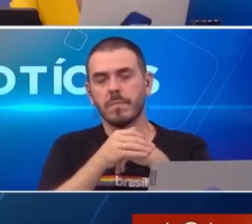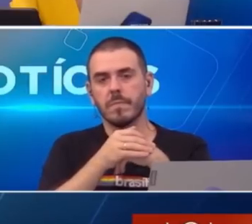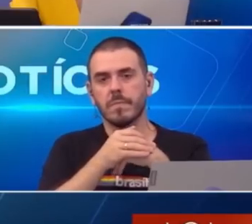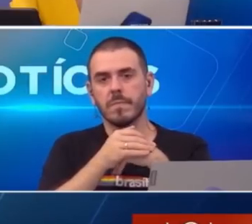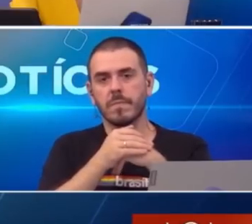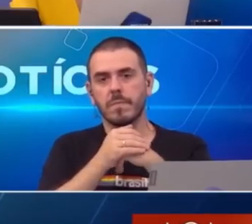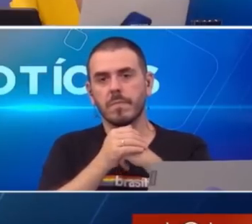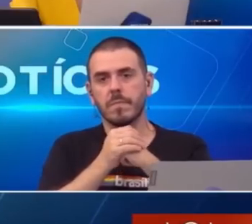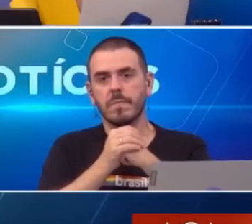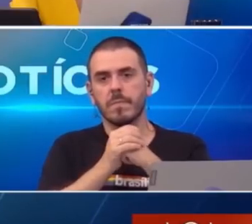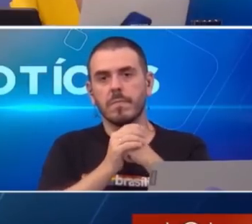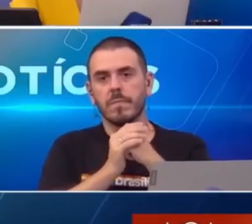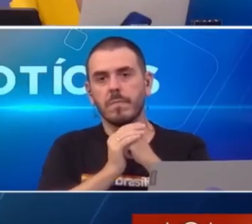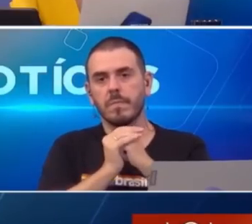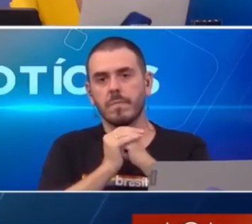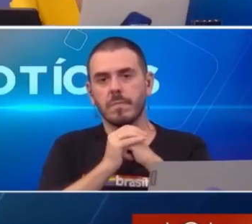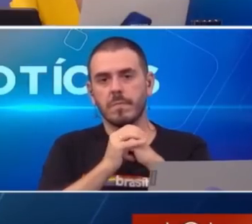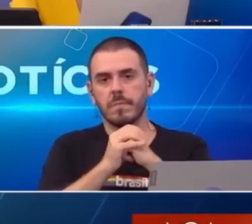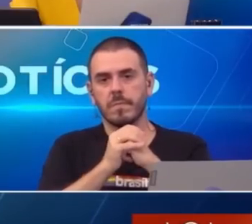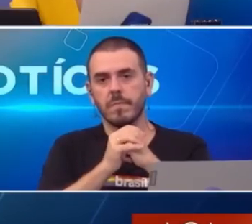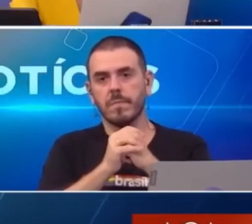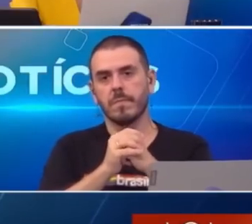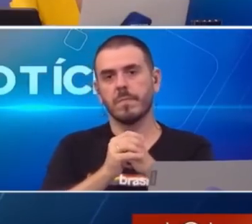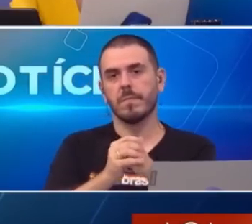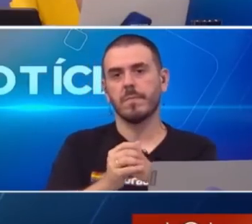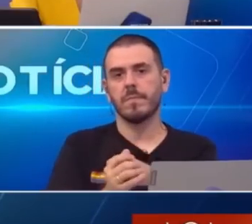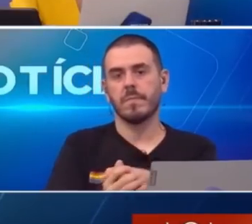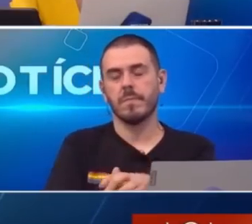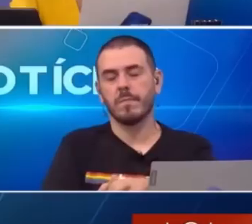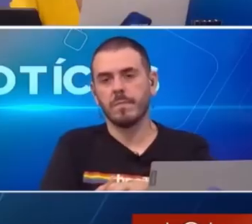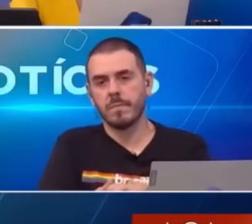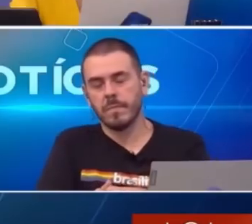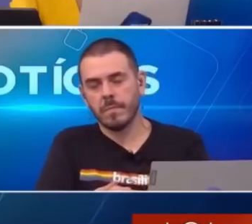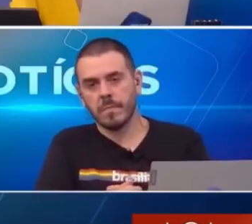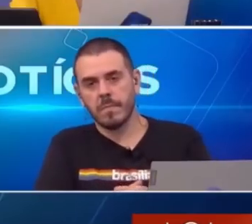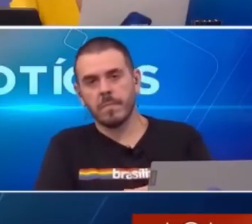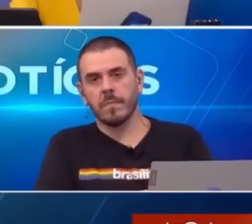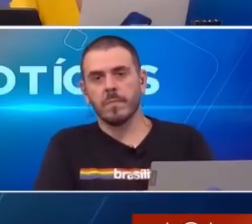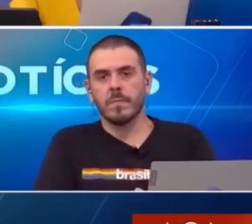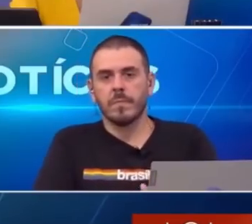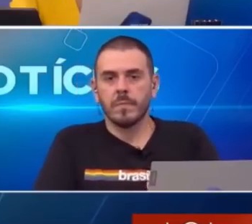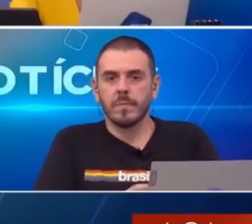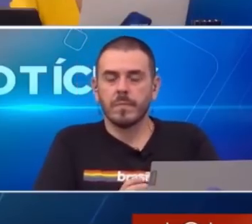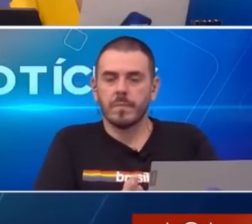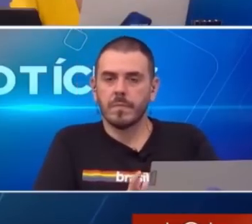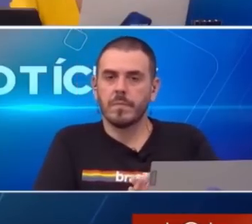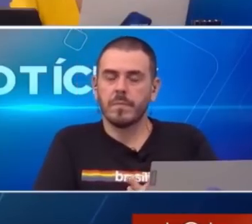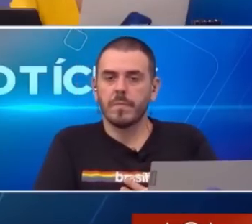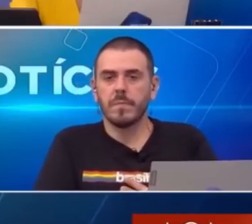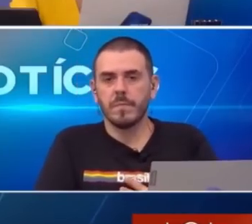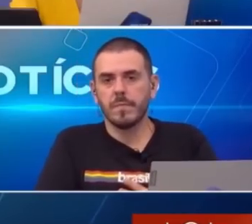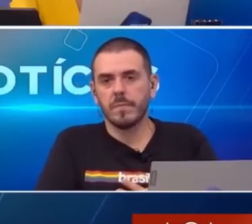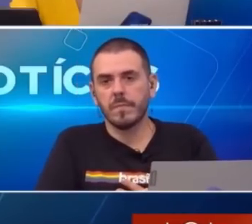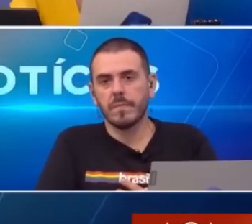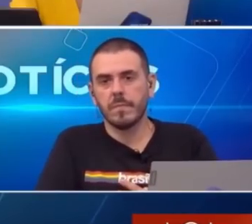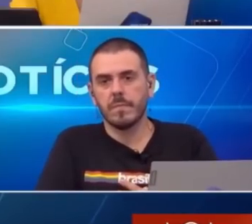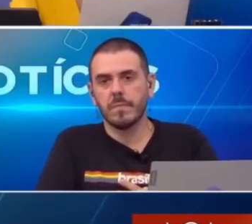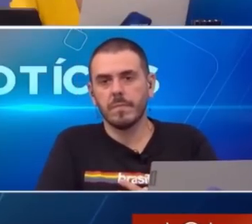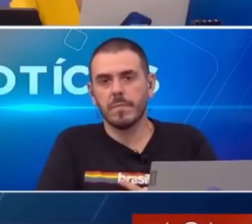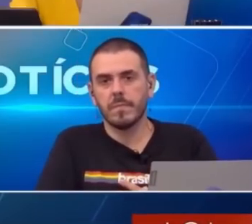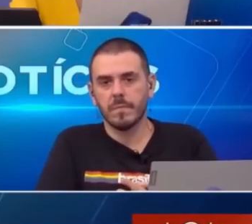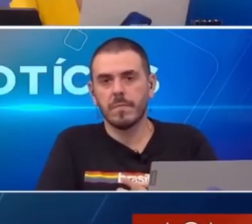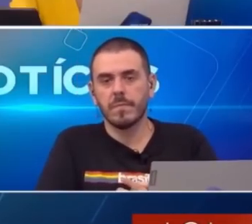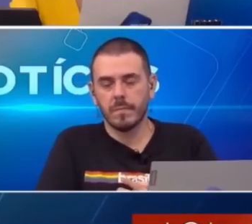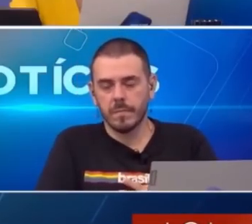coisas porque a intenção dessa turma que tá reclamando dos nomes que o Lula tá colocando é